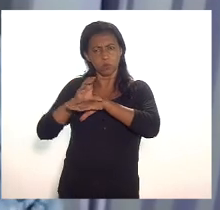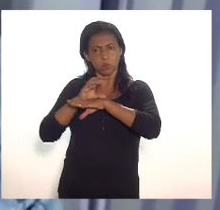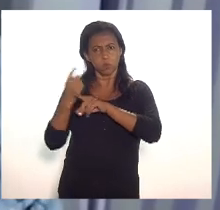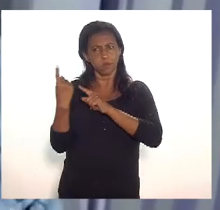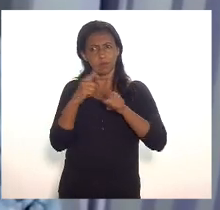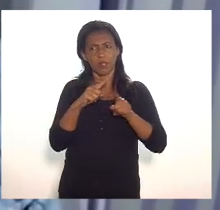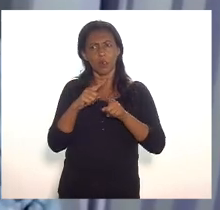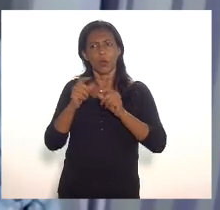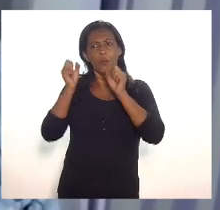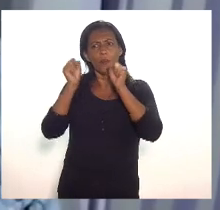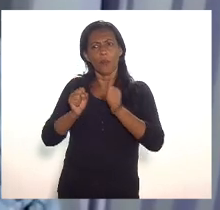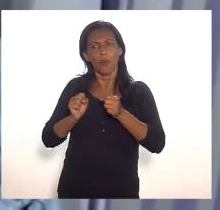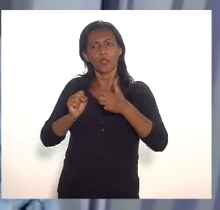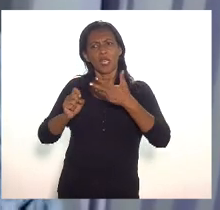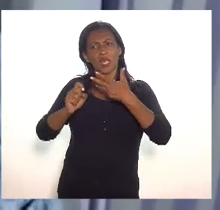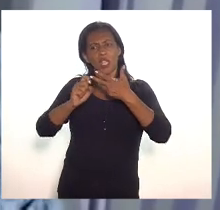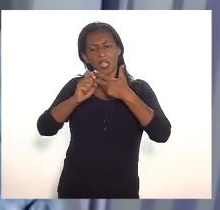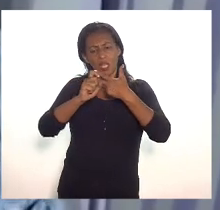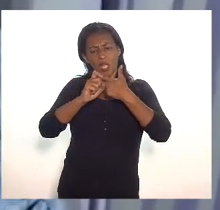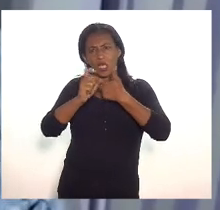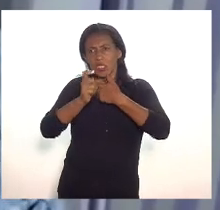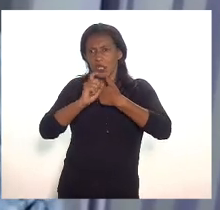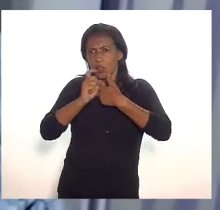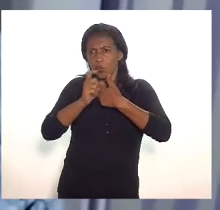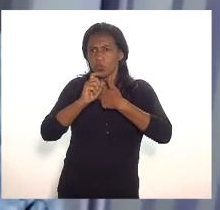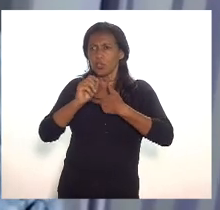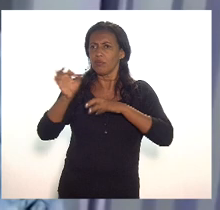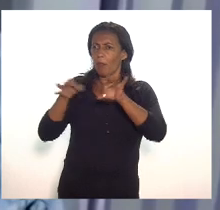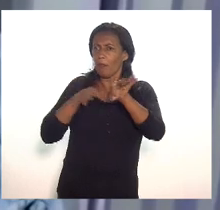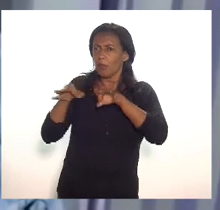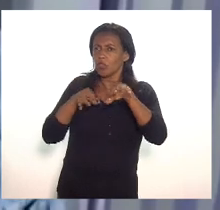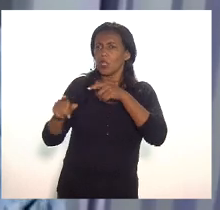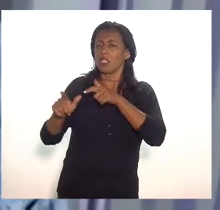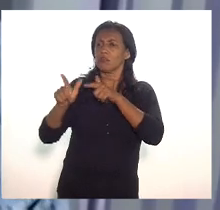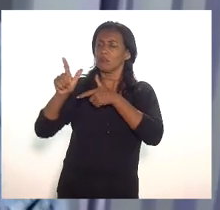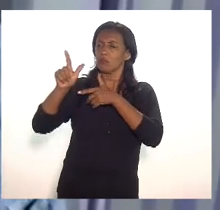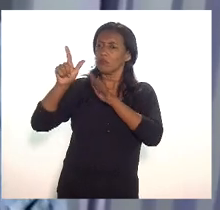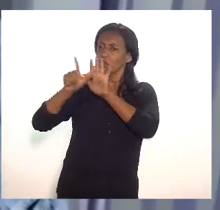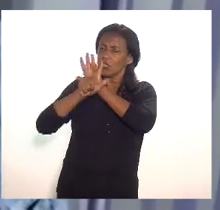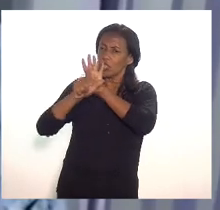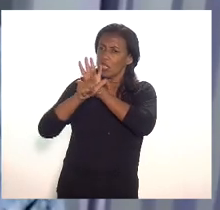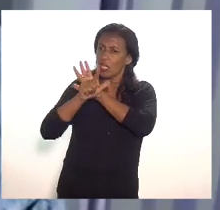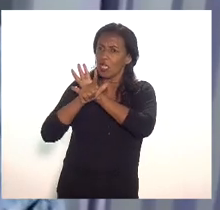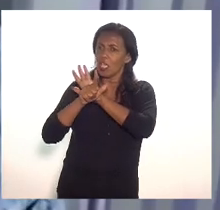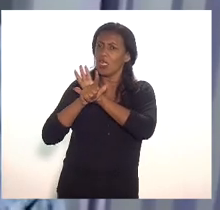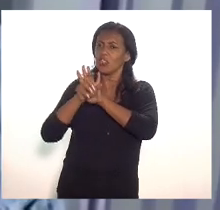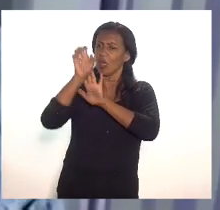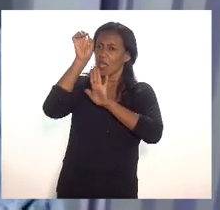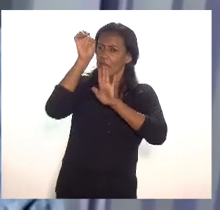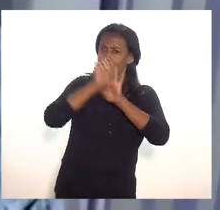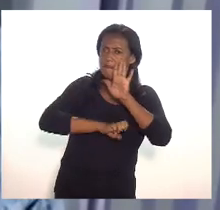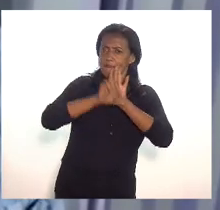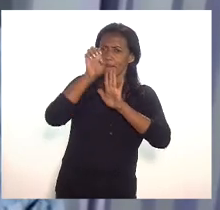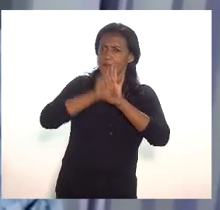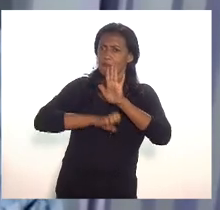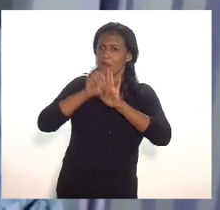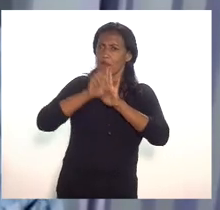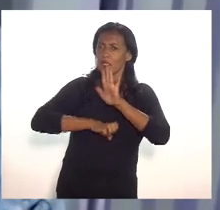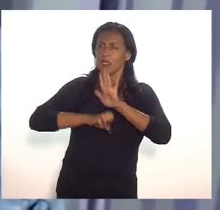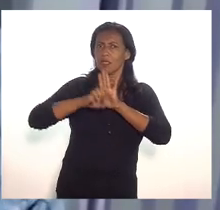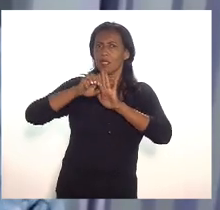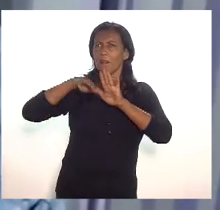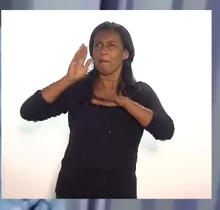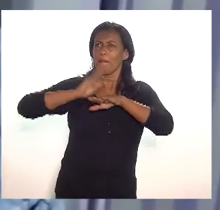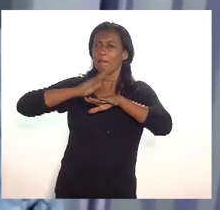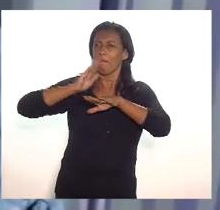Poder Executivo, deputada Marta Rocha, tinha mandado um projeto de lei que foi emendado salvo engano, recebeu mais de